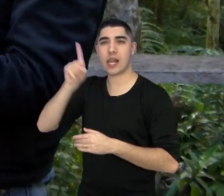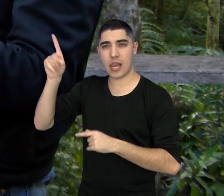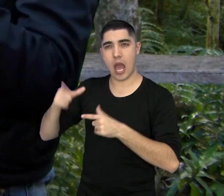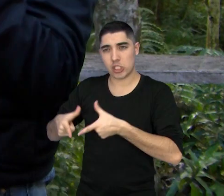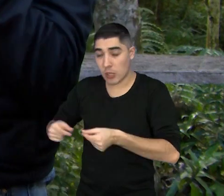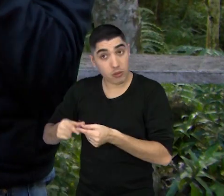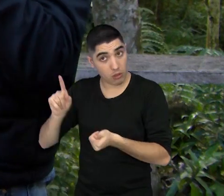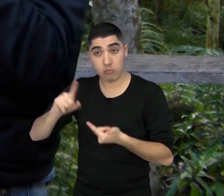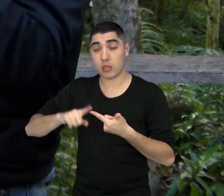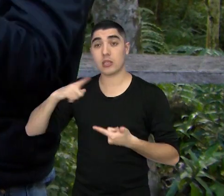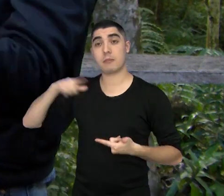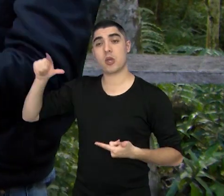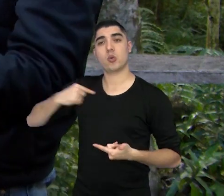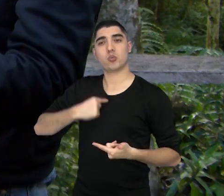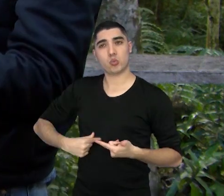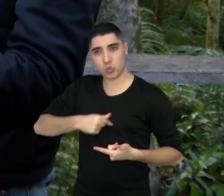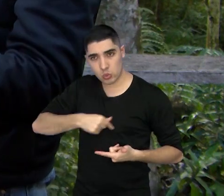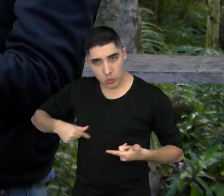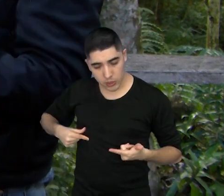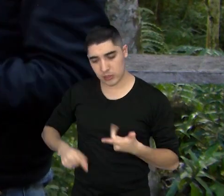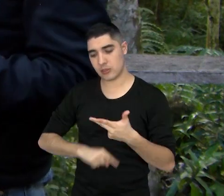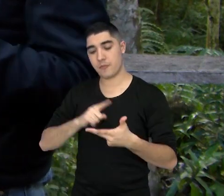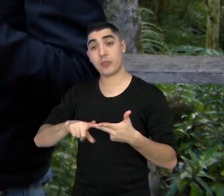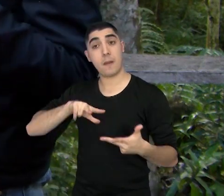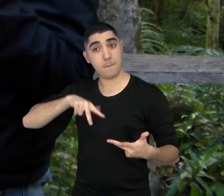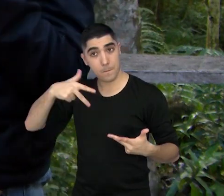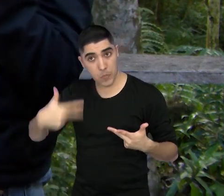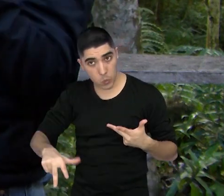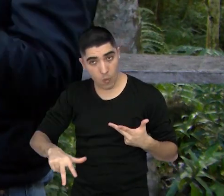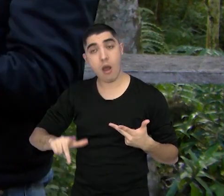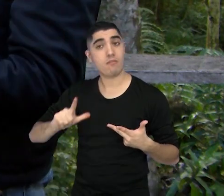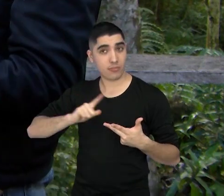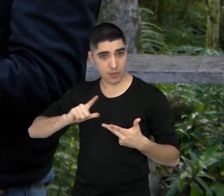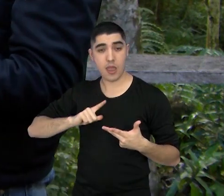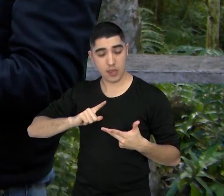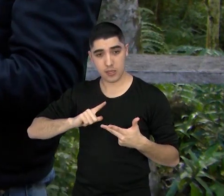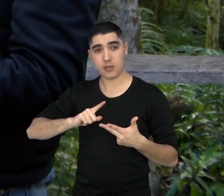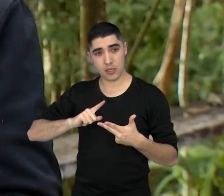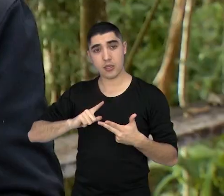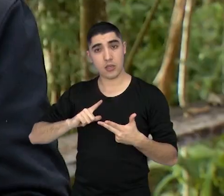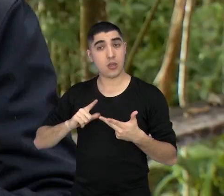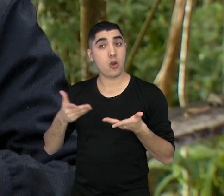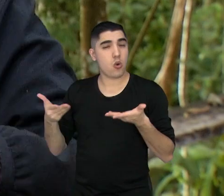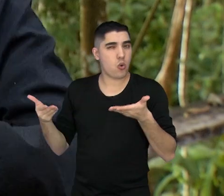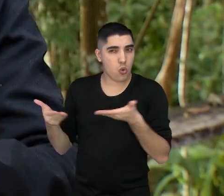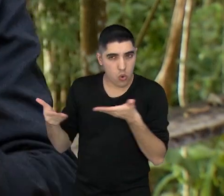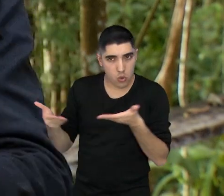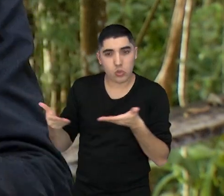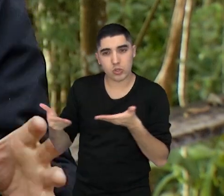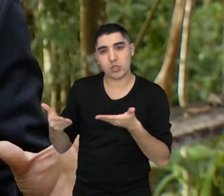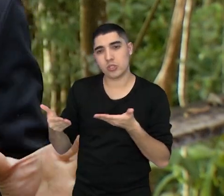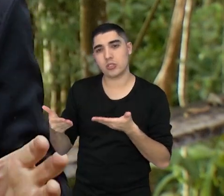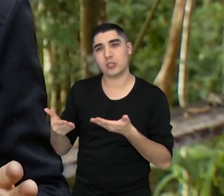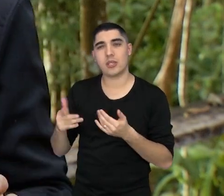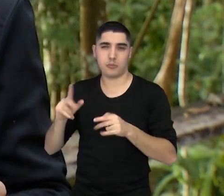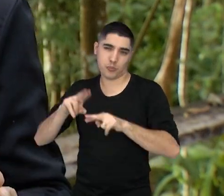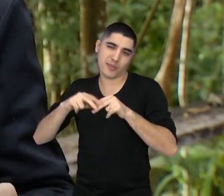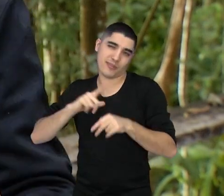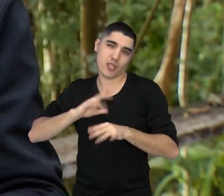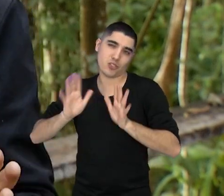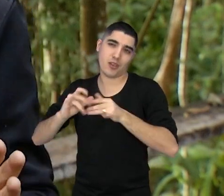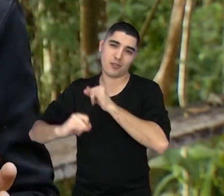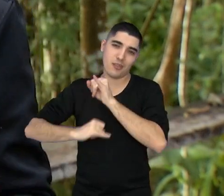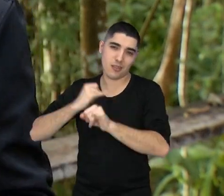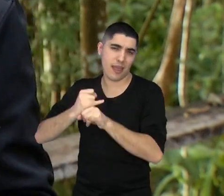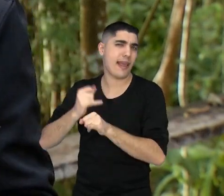A gente tem clientes hoje na Suíça. Poxa, que nós legal. Temos clientes em Portugal, Quer dizer, hoje na verdade